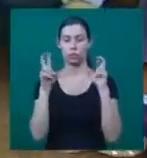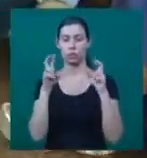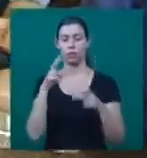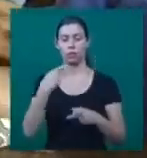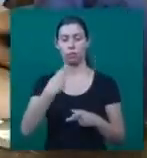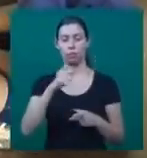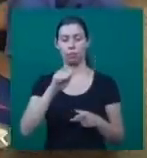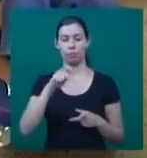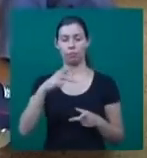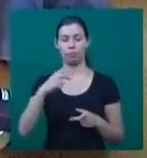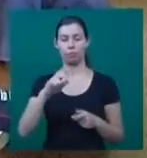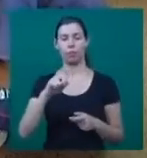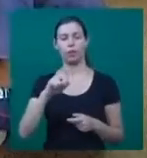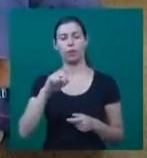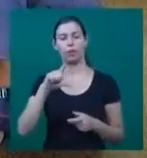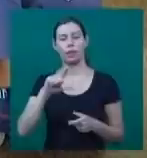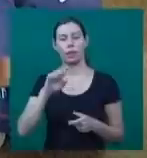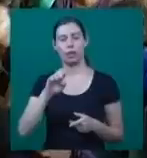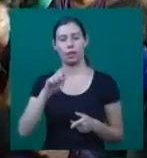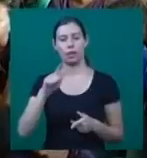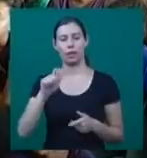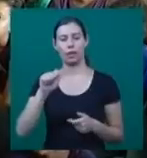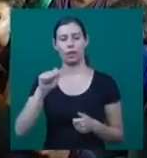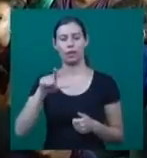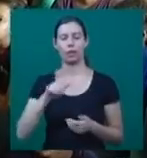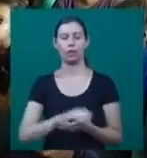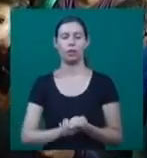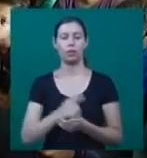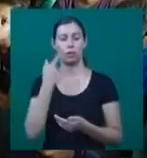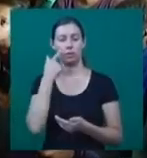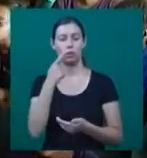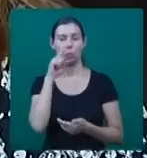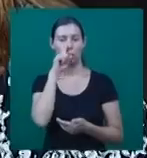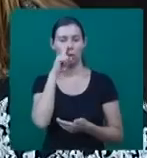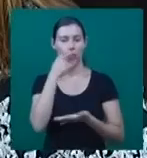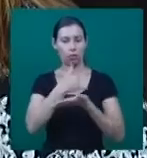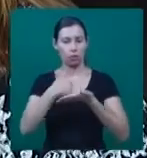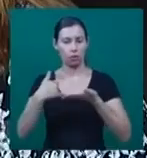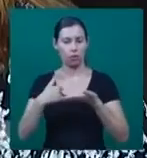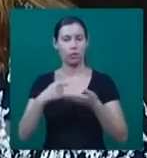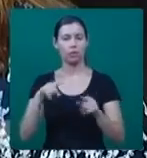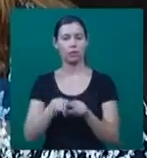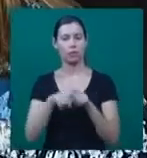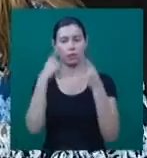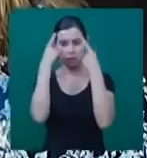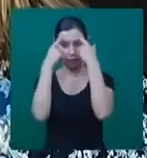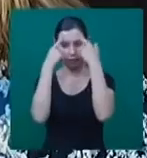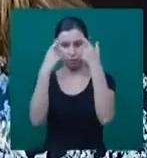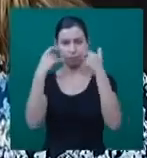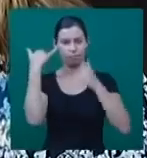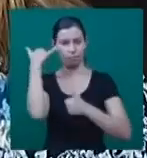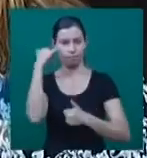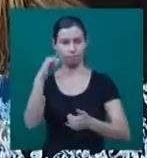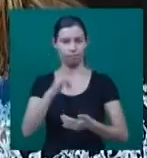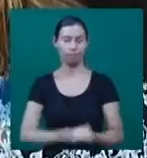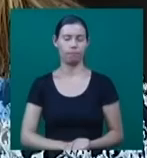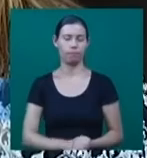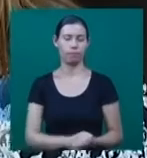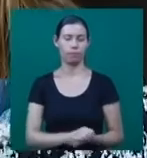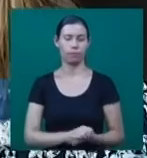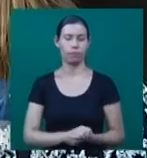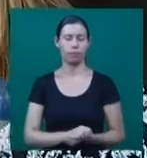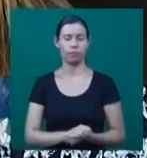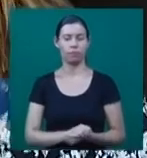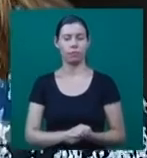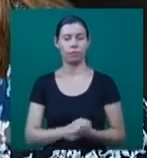estudantes aprenderam sobre o perigo das drogas e combate à violência. Explicar, né, o efeito de cada droga no